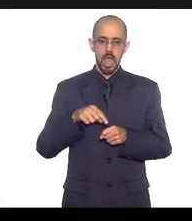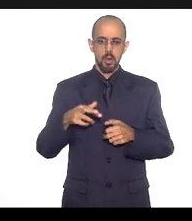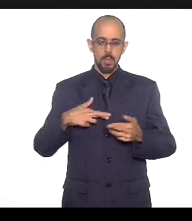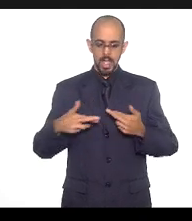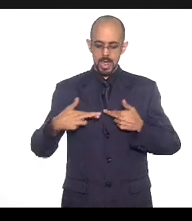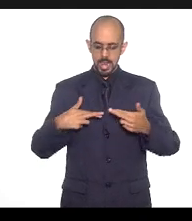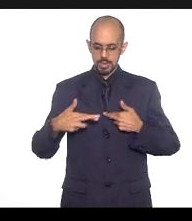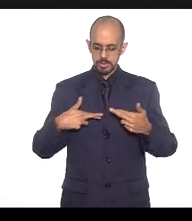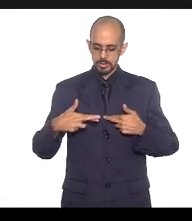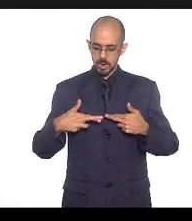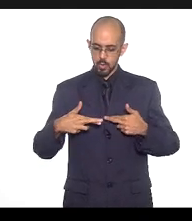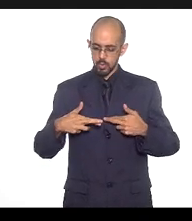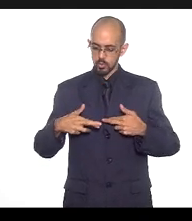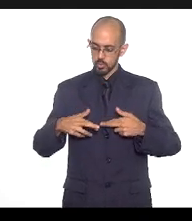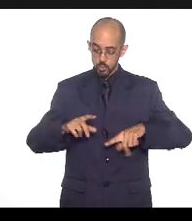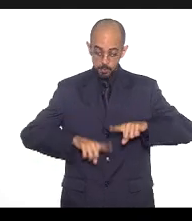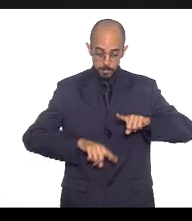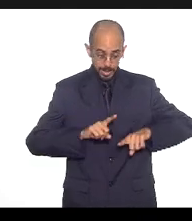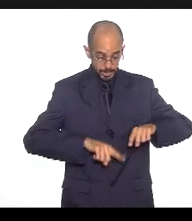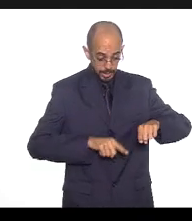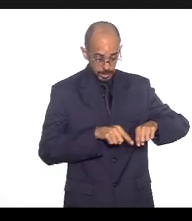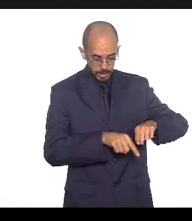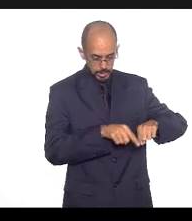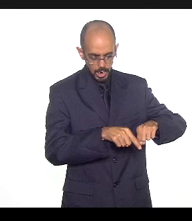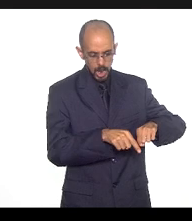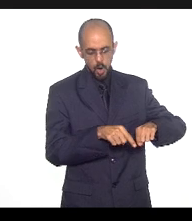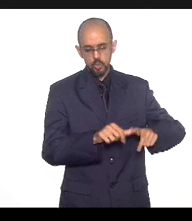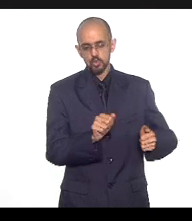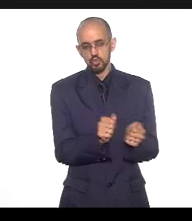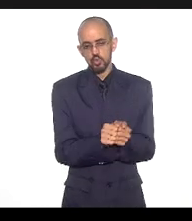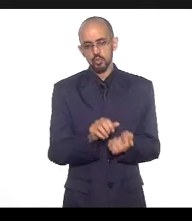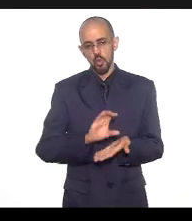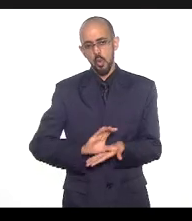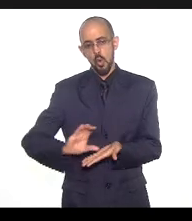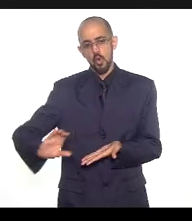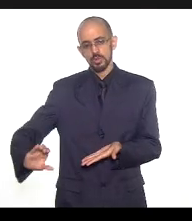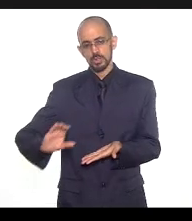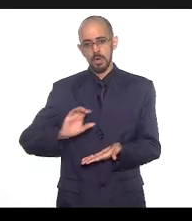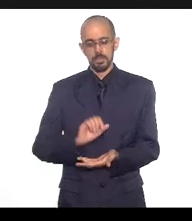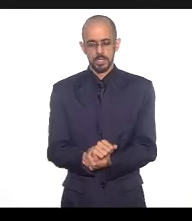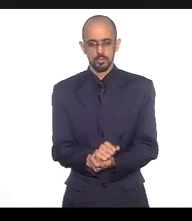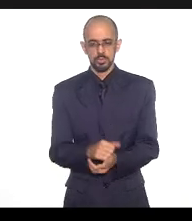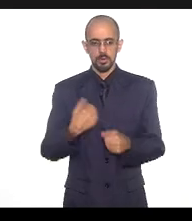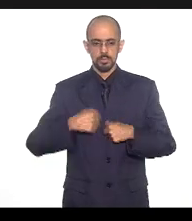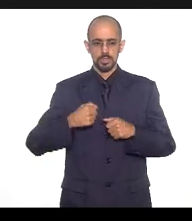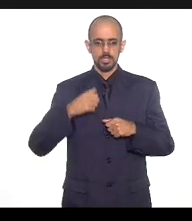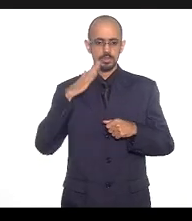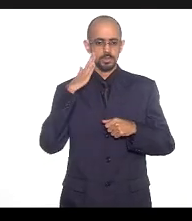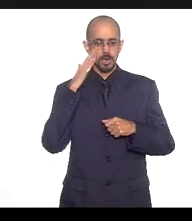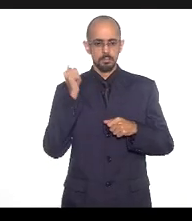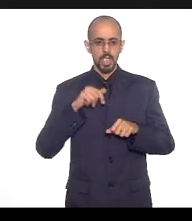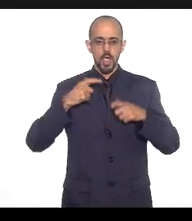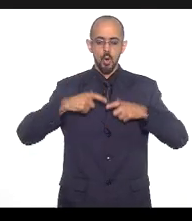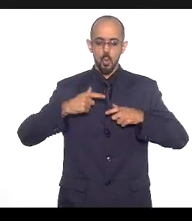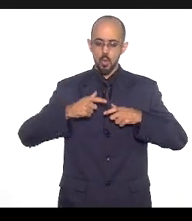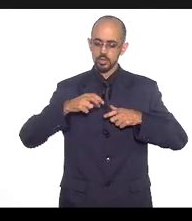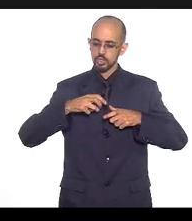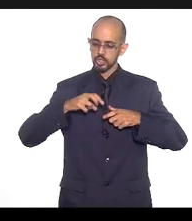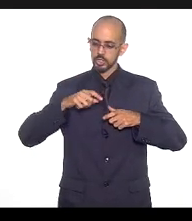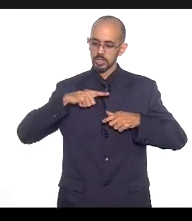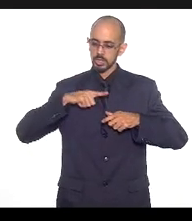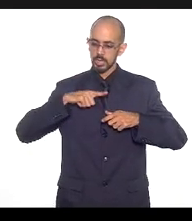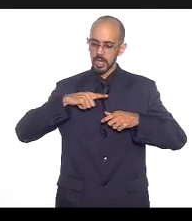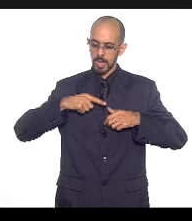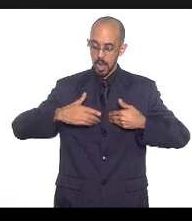do físico com o orçamentário, né? E você precisa saber onde é que o poço foi perfurado para que